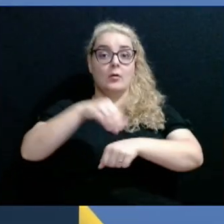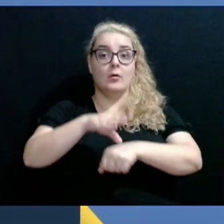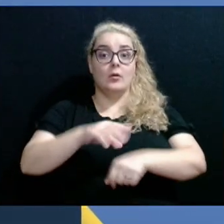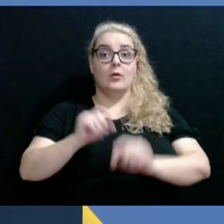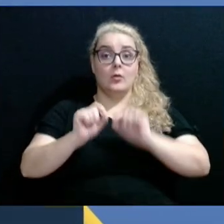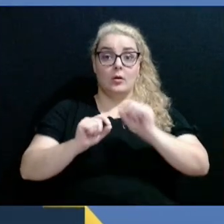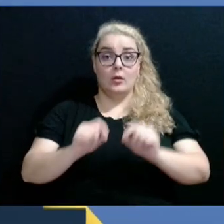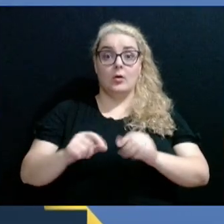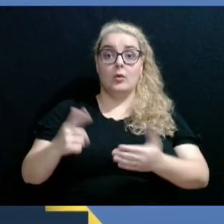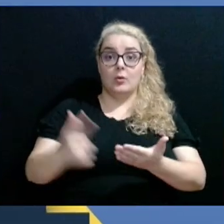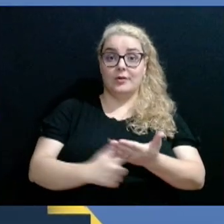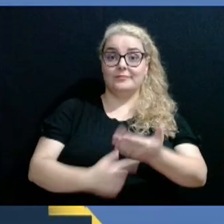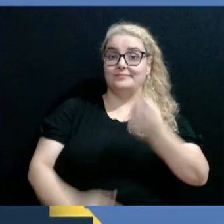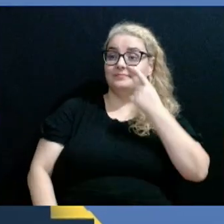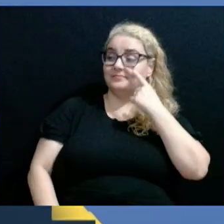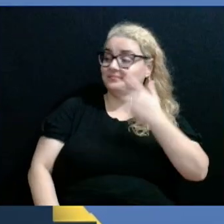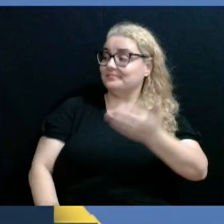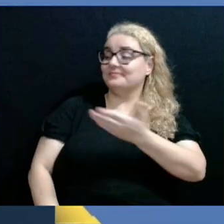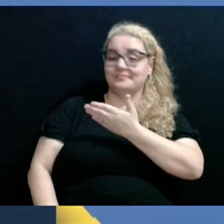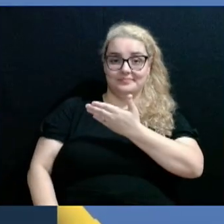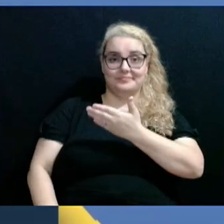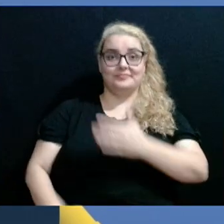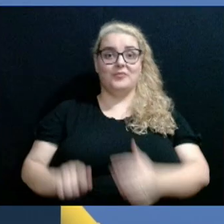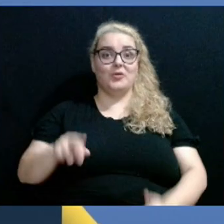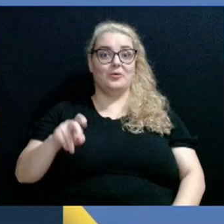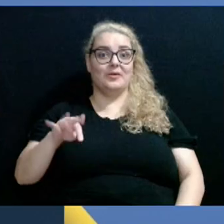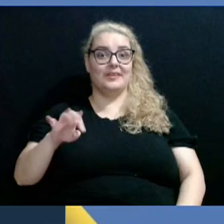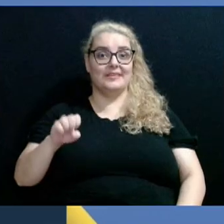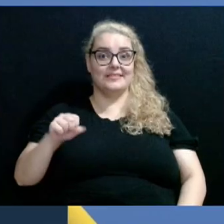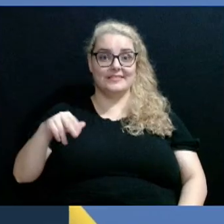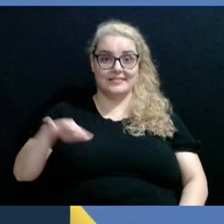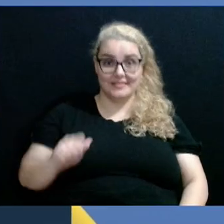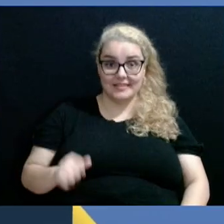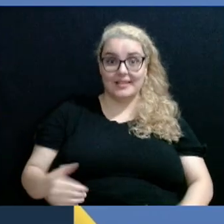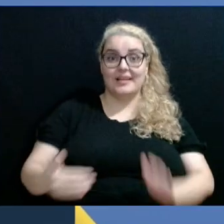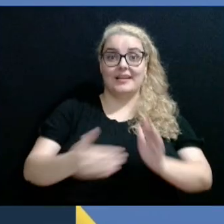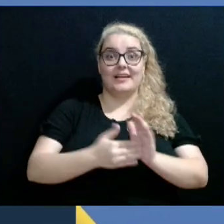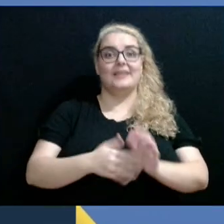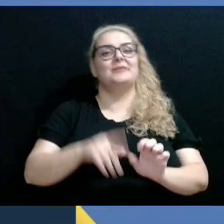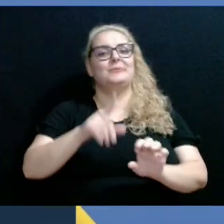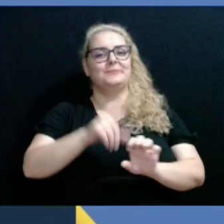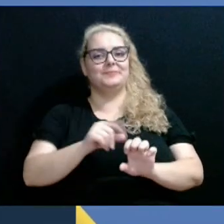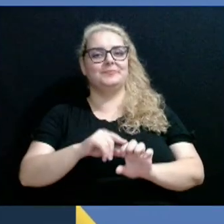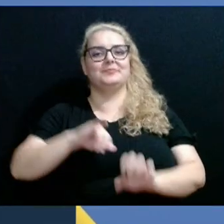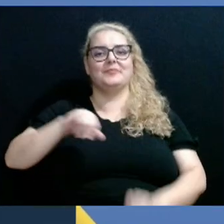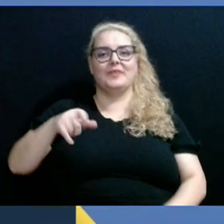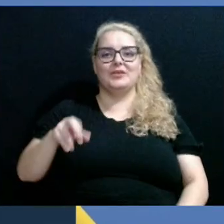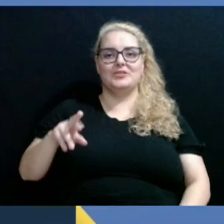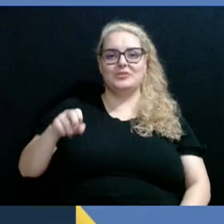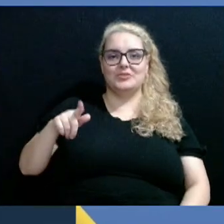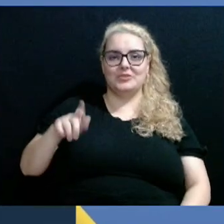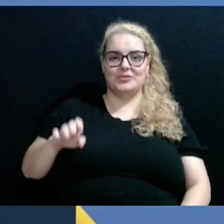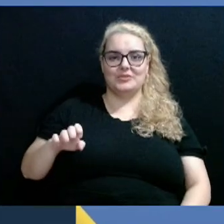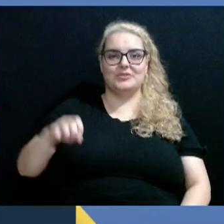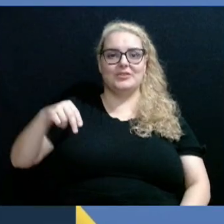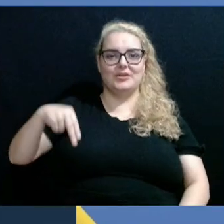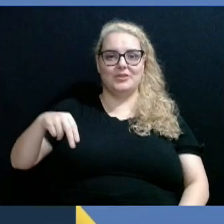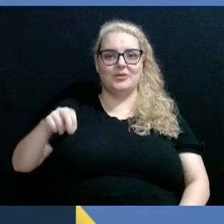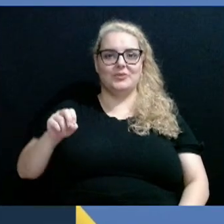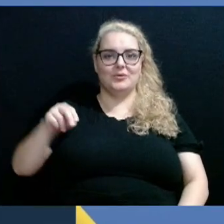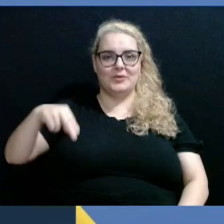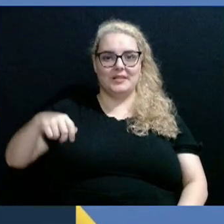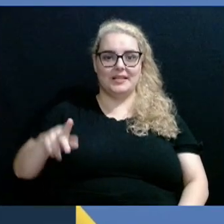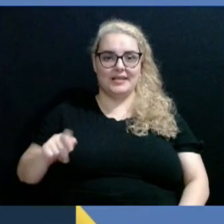Do Artesanato ao Empreendedorismo, um e-book Kindle de Jorge Nonaka, que é um abraço virtual para